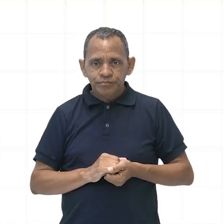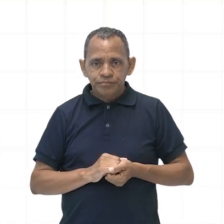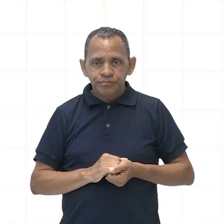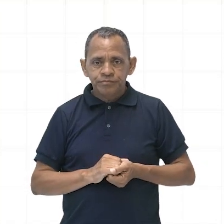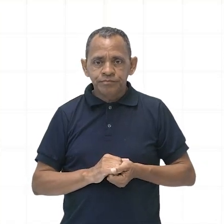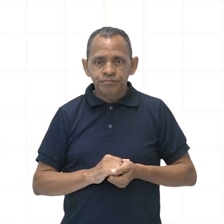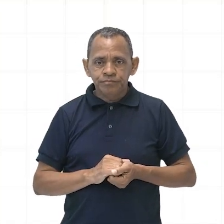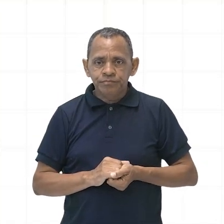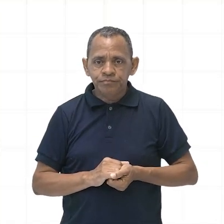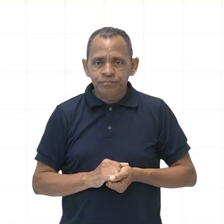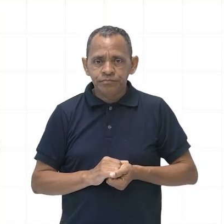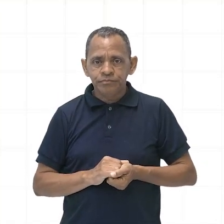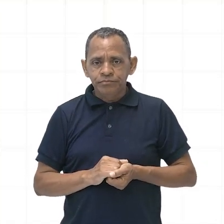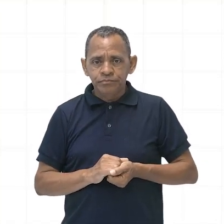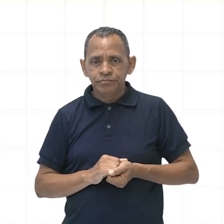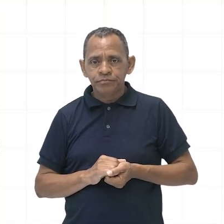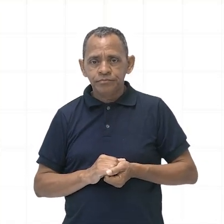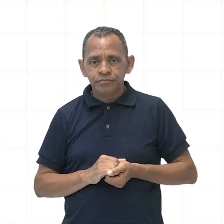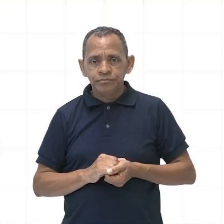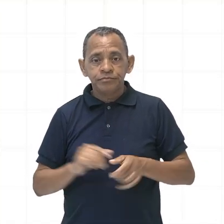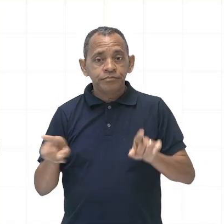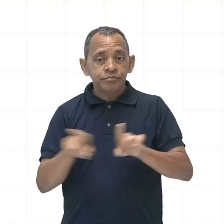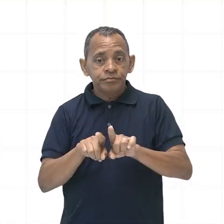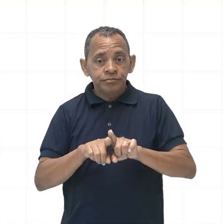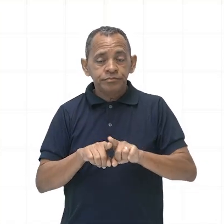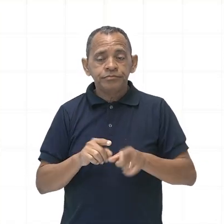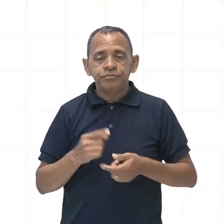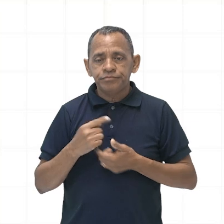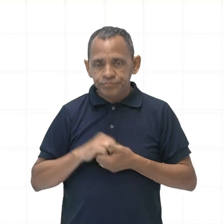Também vimos ângulos formados por retas